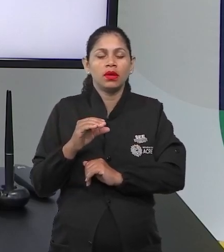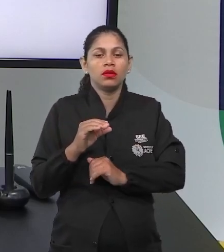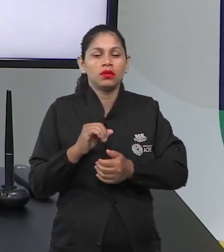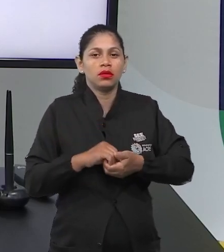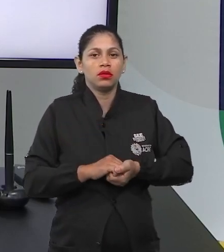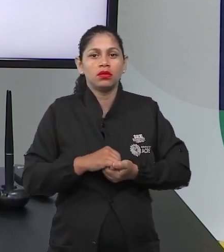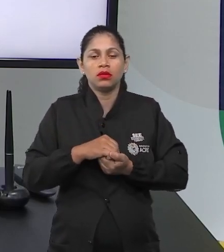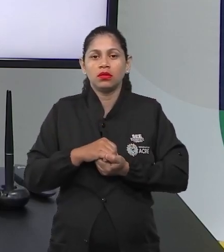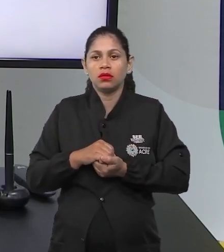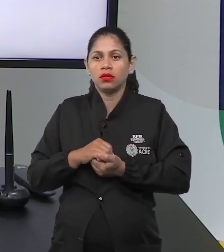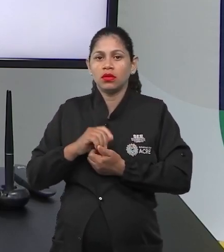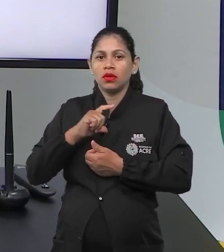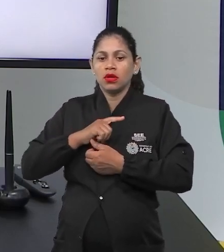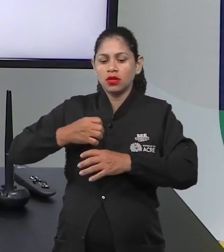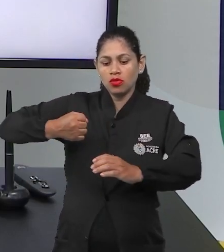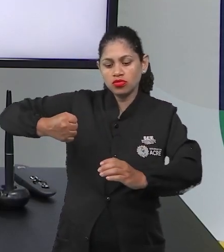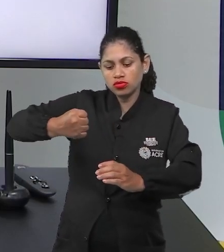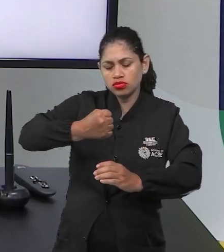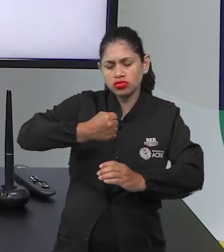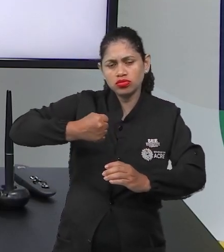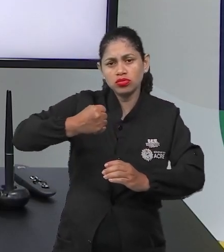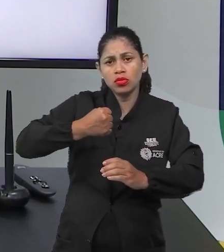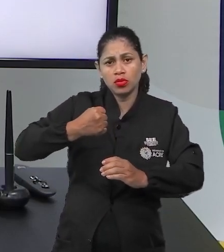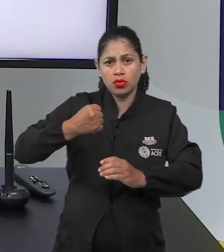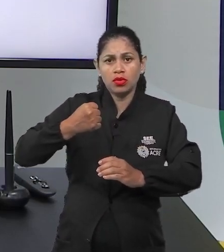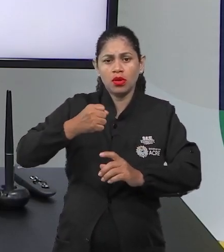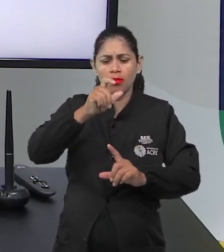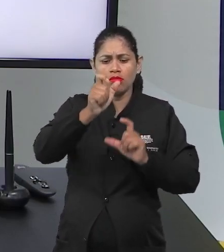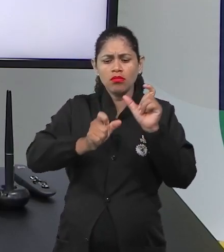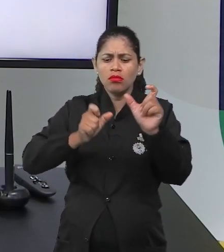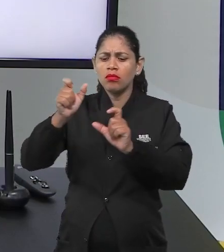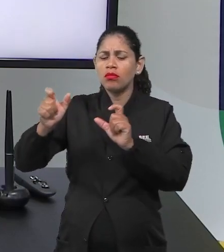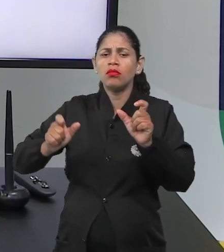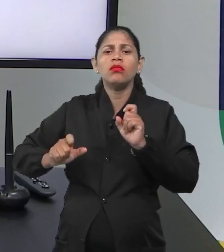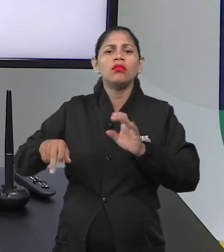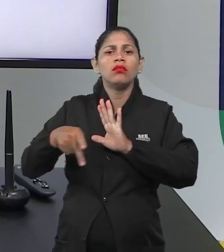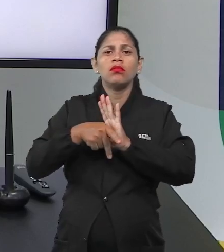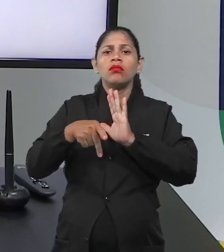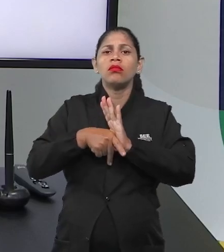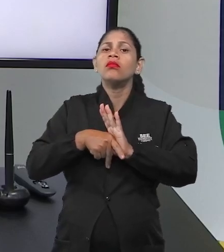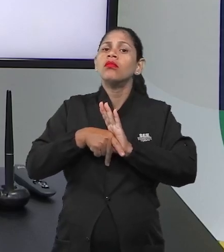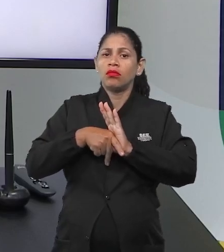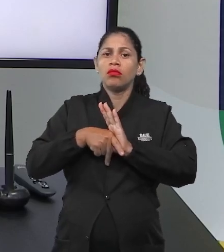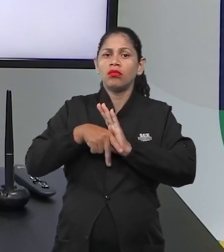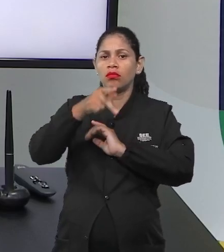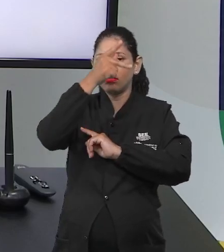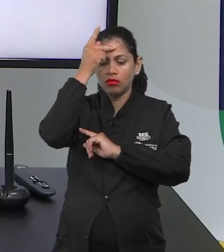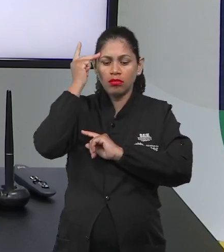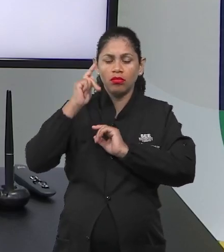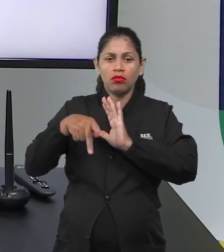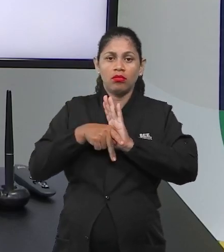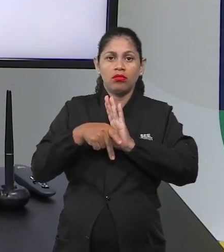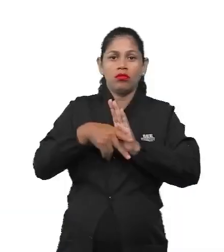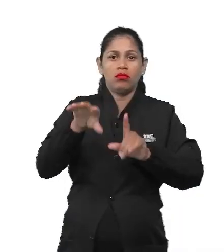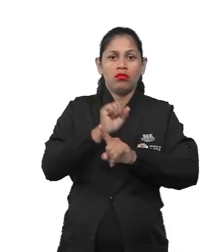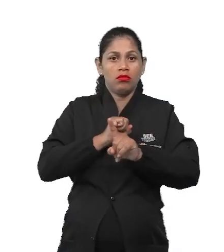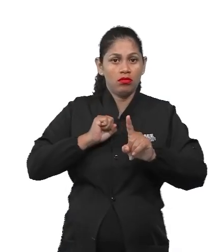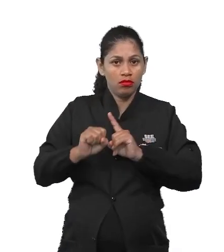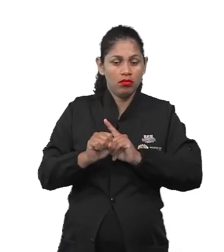são daquela sociedade. E o que acontece nessa história? Nós temos